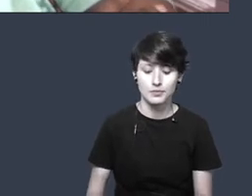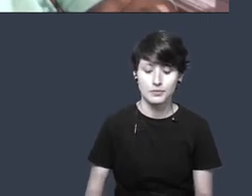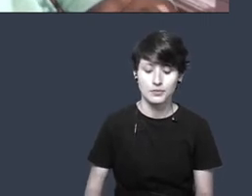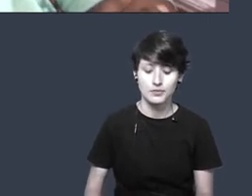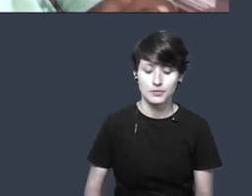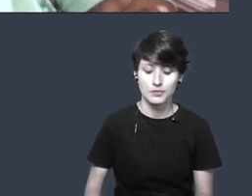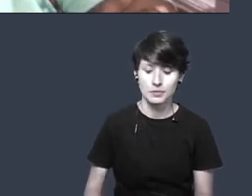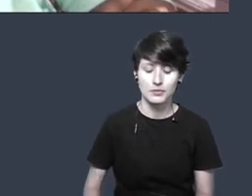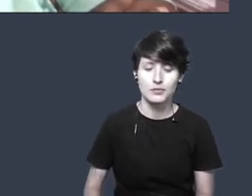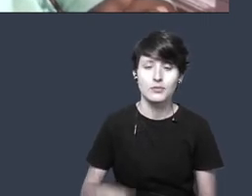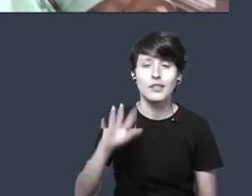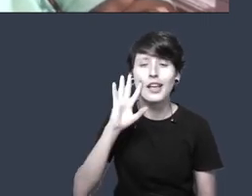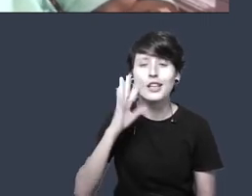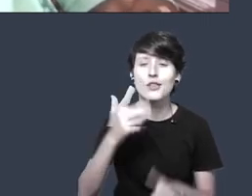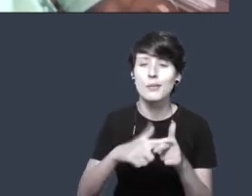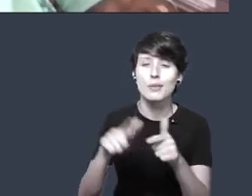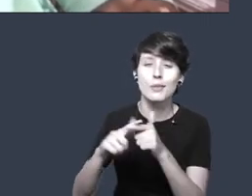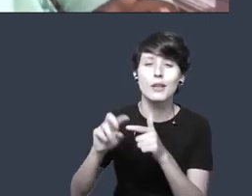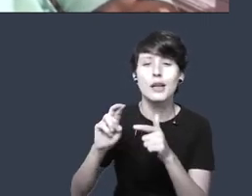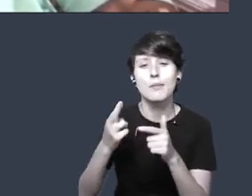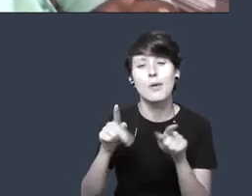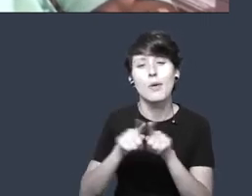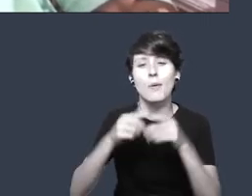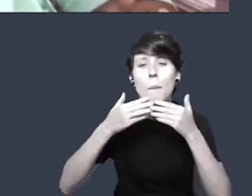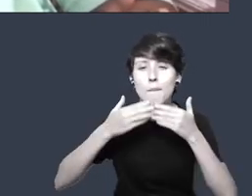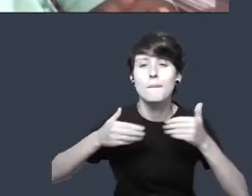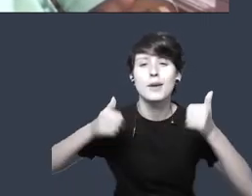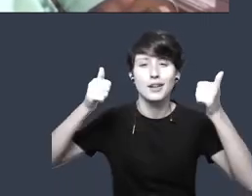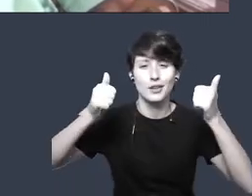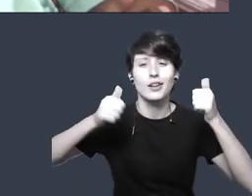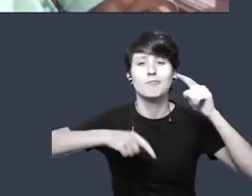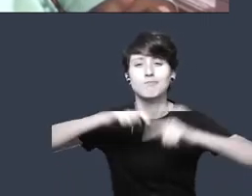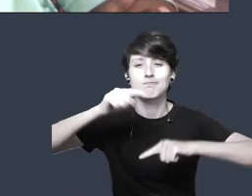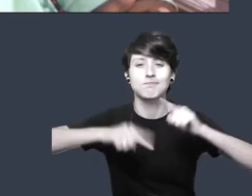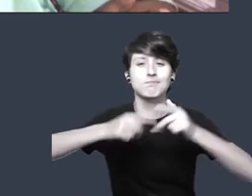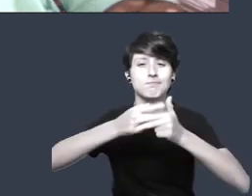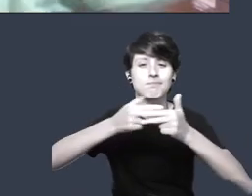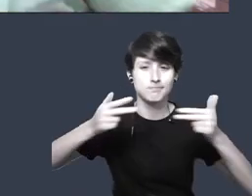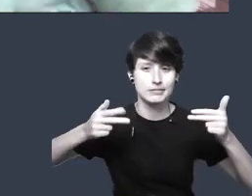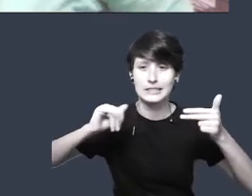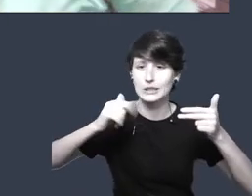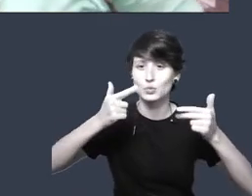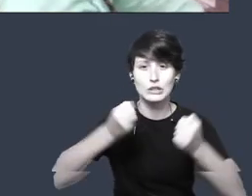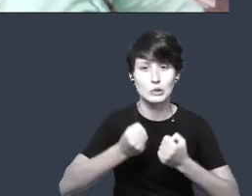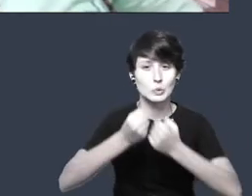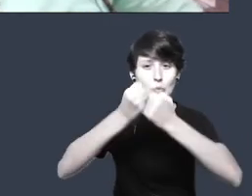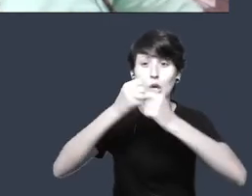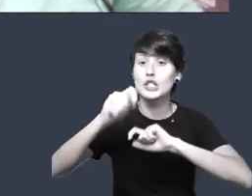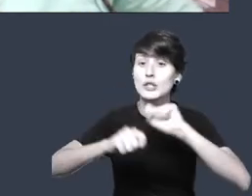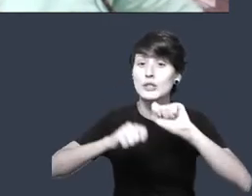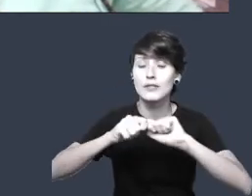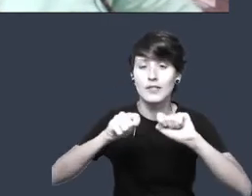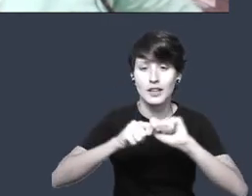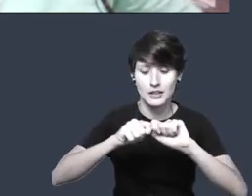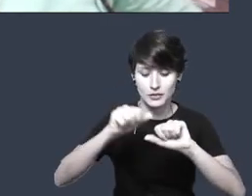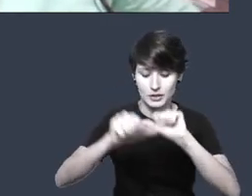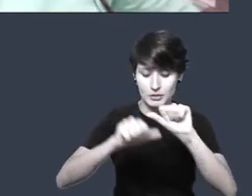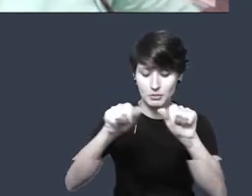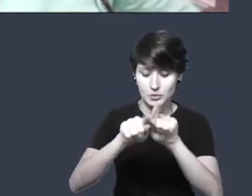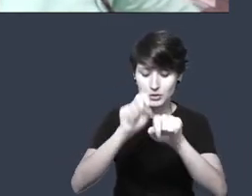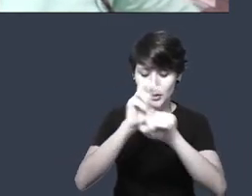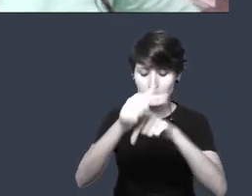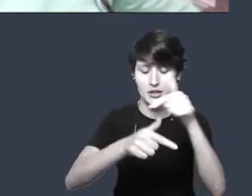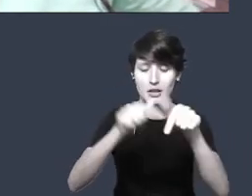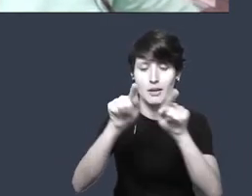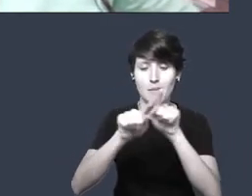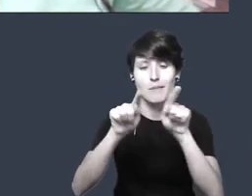para mitigar os vieses, ou para melhorar ali. Porque se você não tem suporte, o que que você faz? Você muda de emprego, você continua no emprego